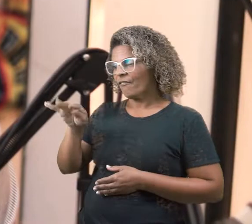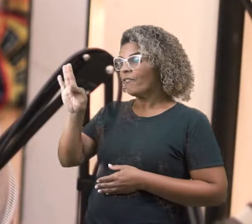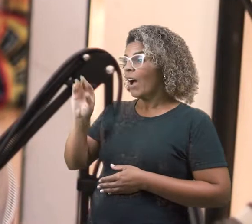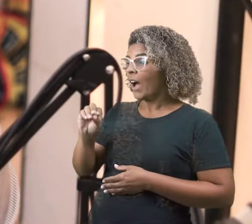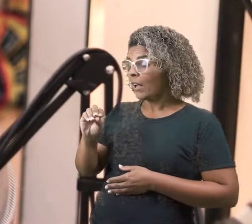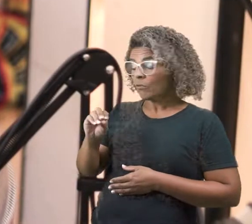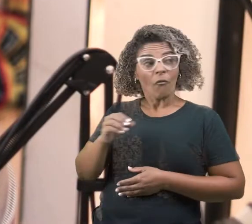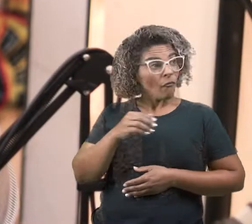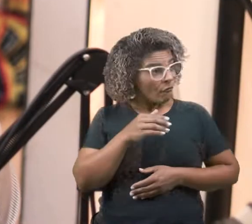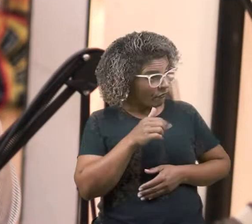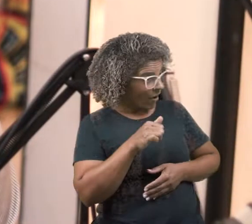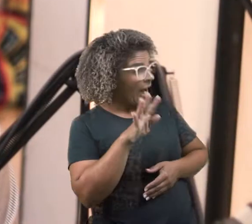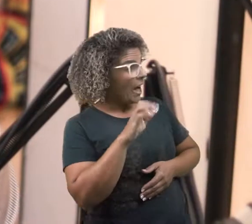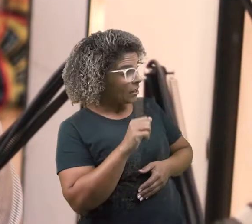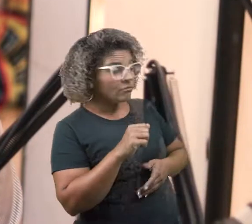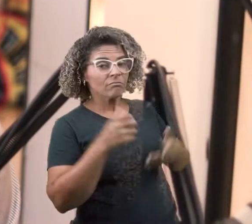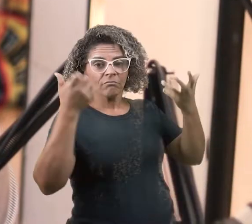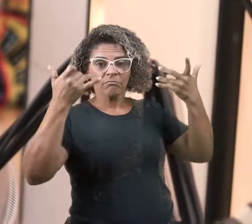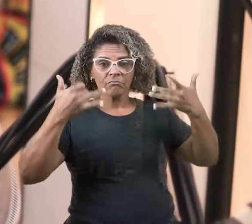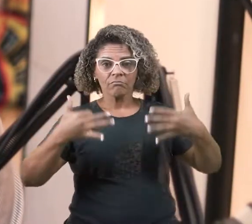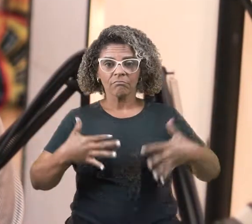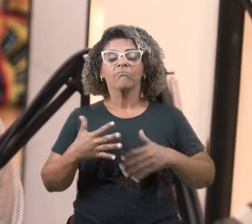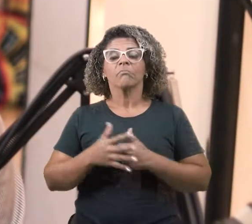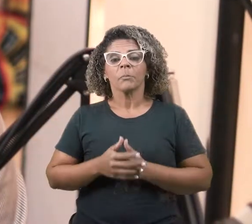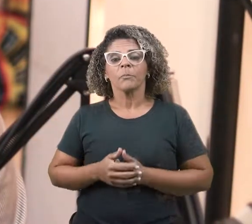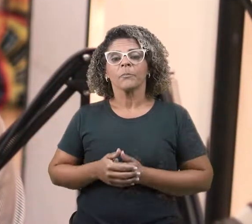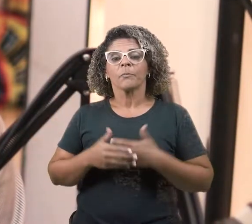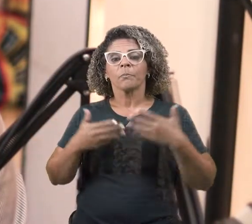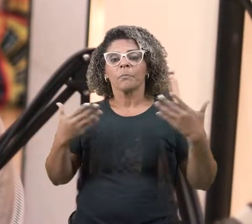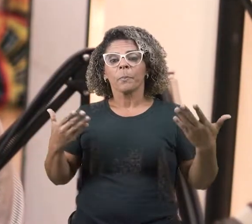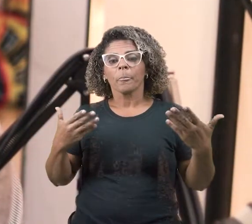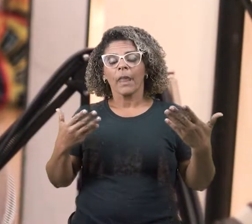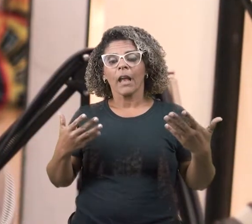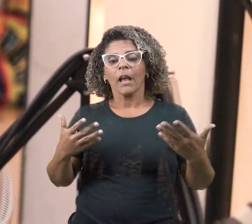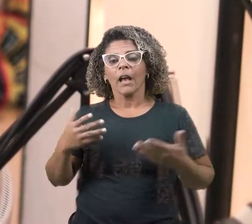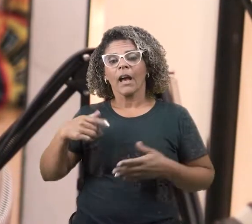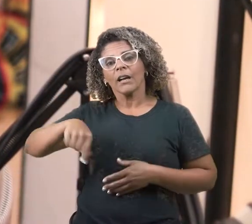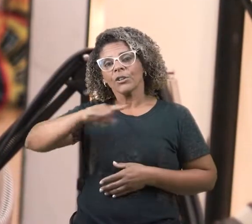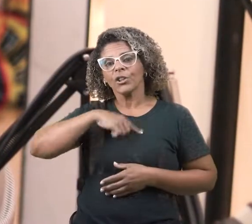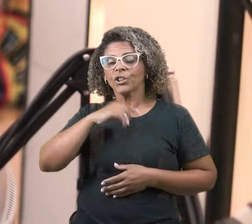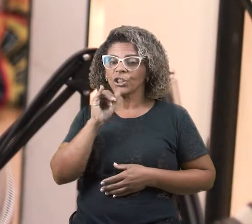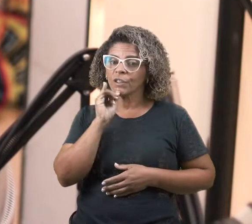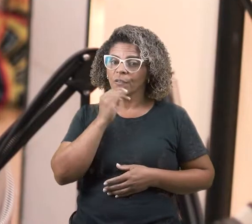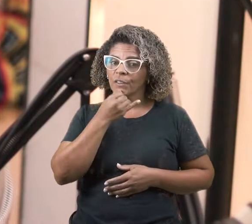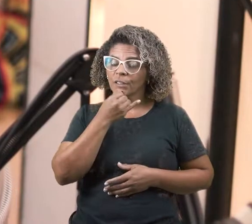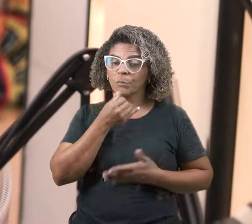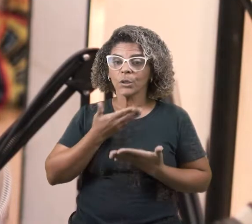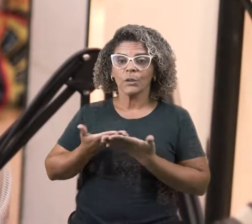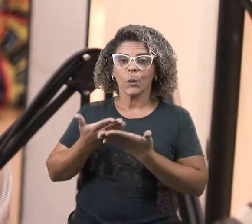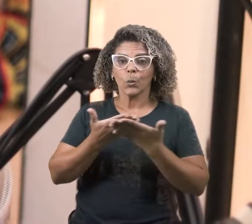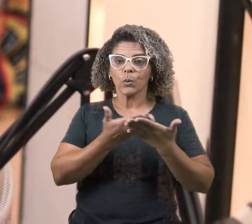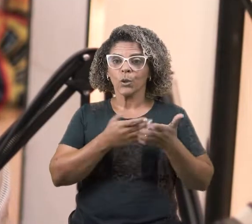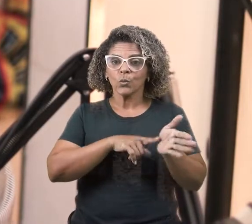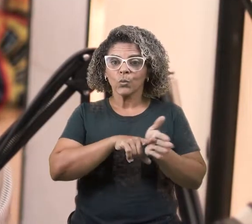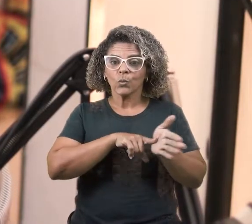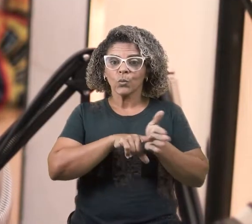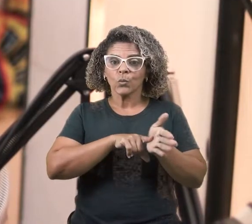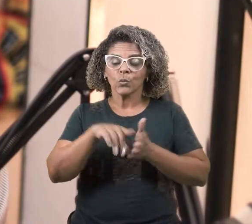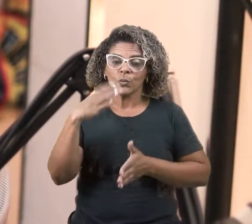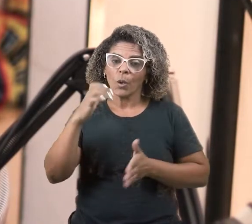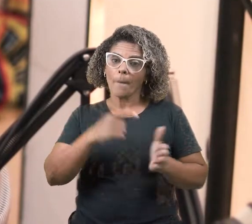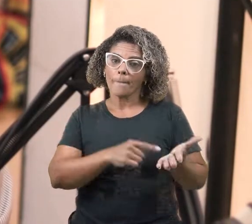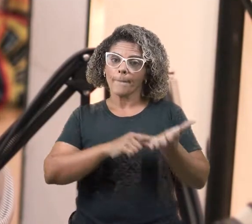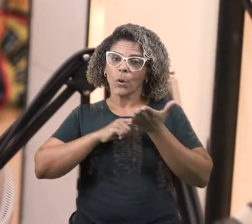gente não tem estudo específico, científico, mostrando resultados assim dentro da instituição. Principalmente